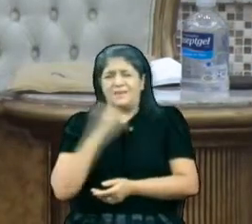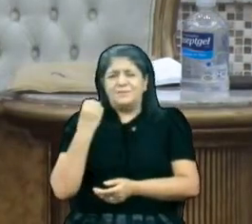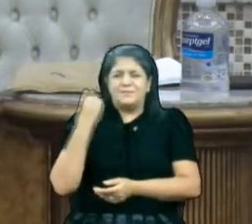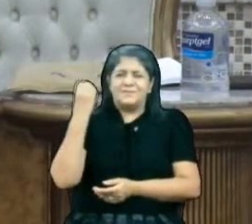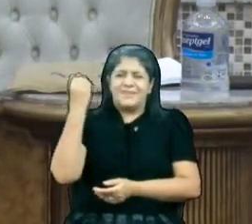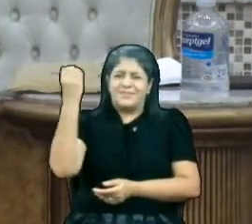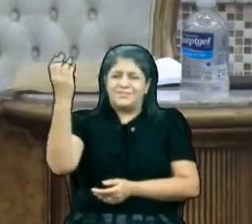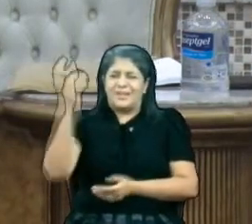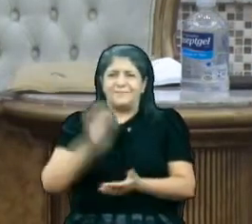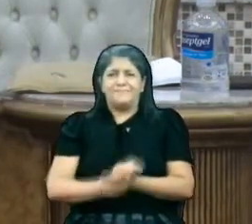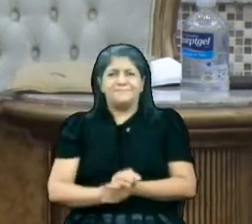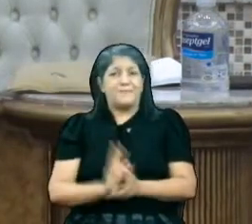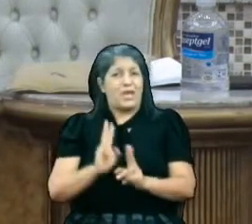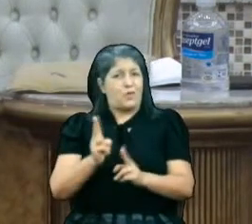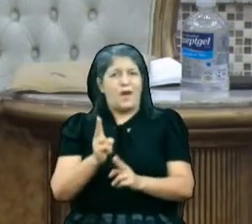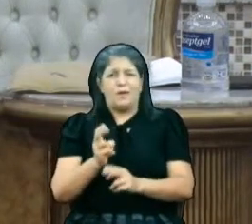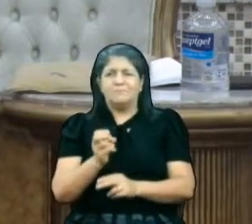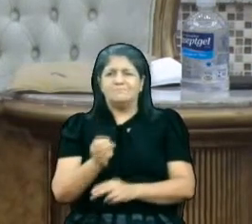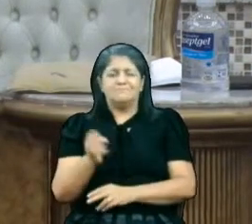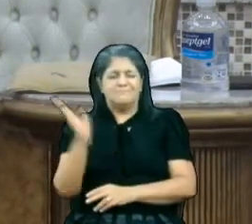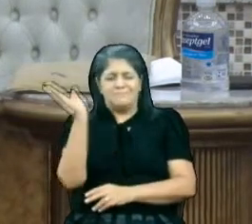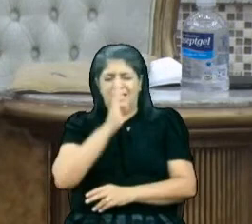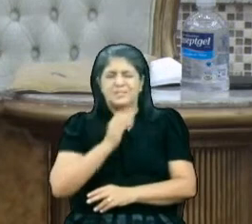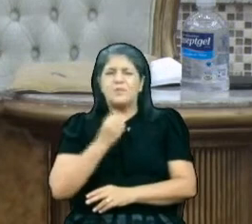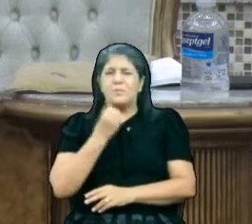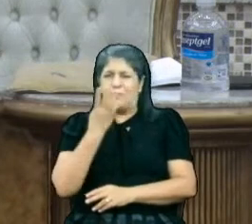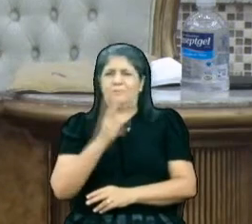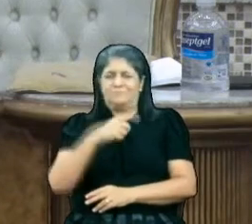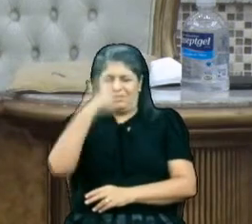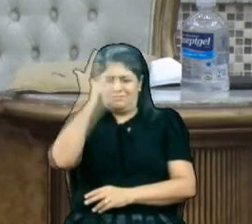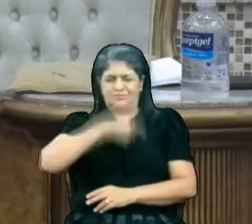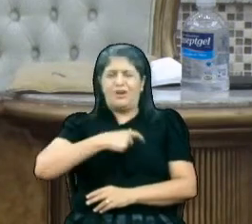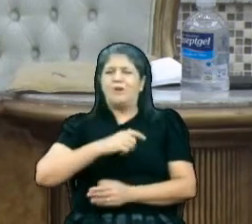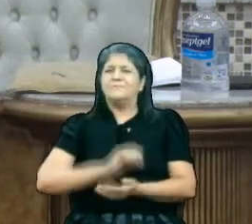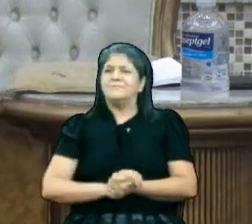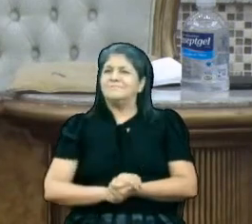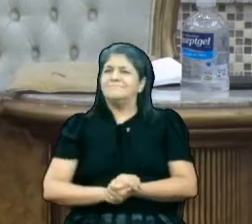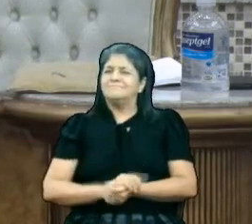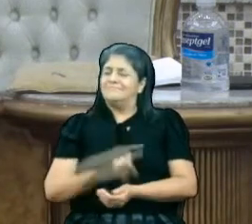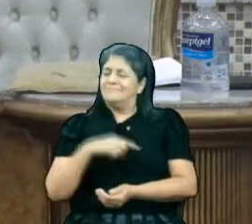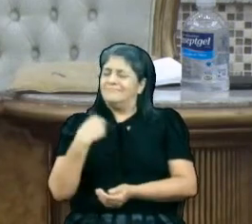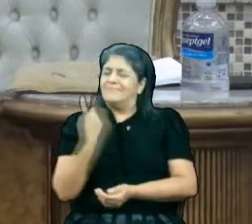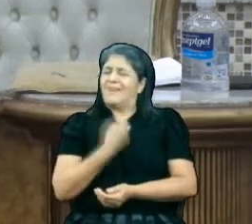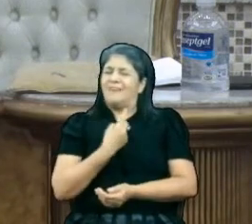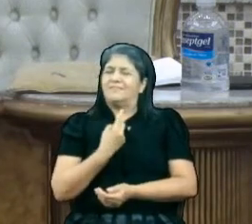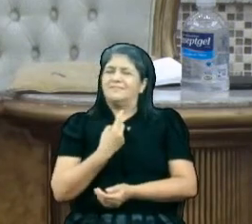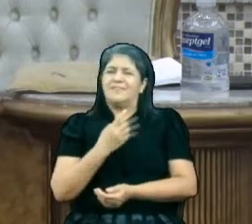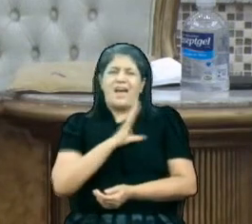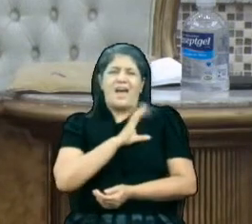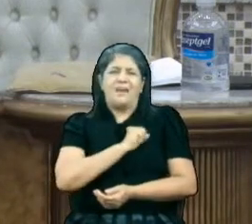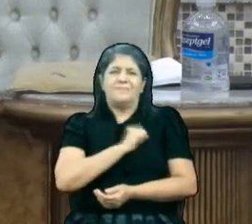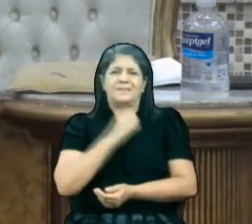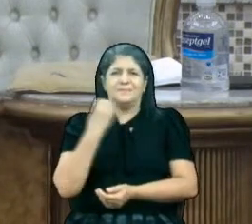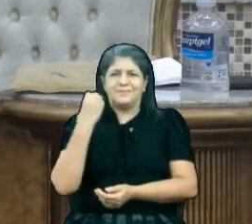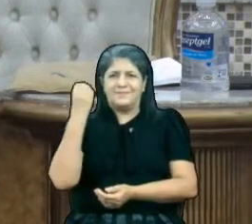e como bons brasileiros que somos muitos irmãos às vezes ainda não retornaram